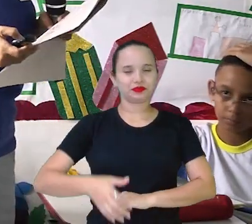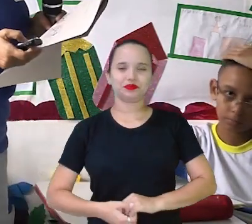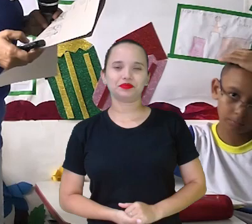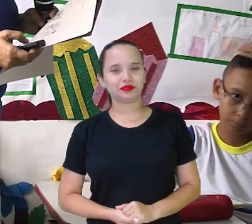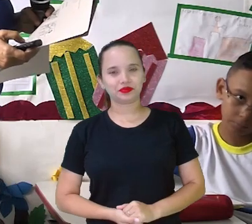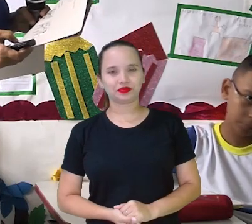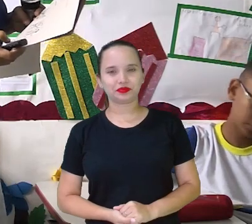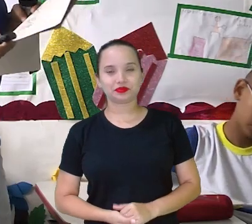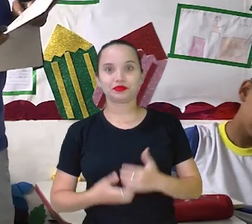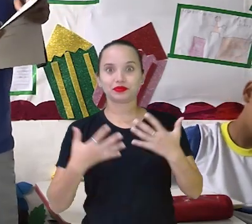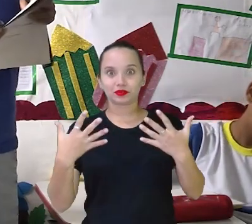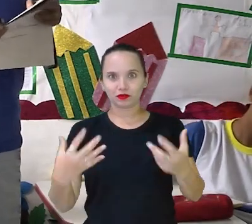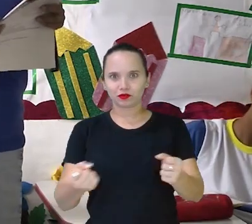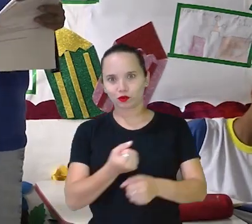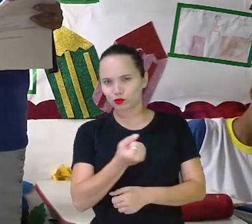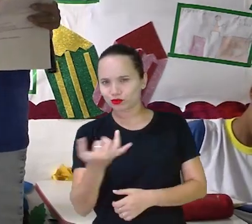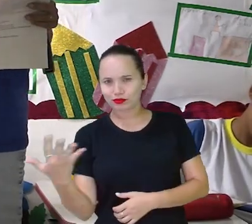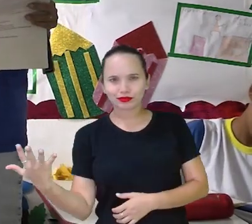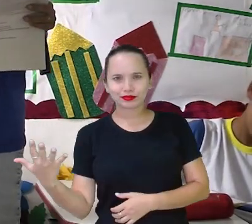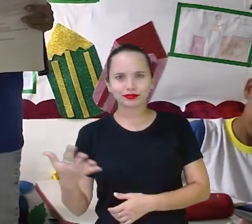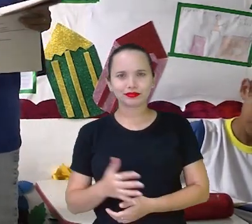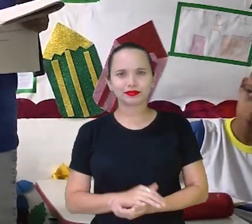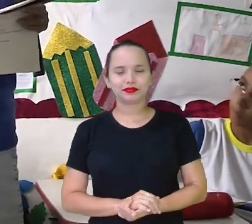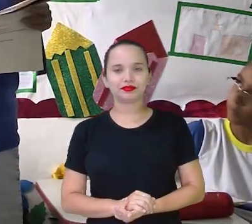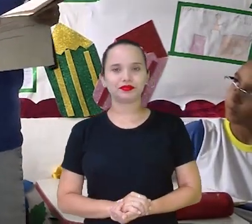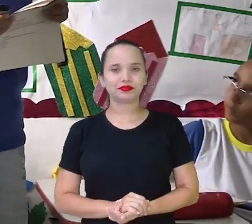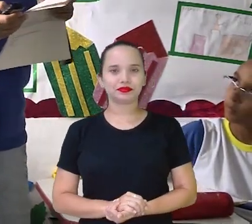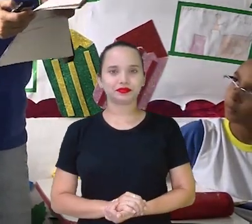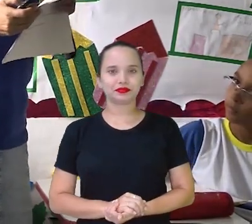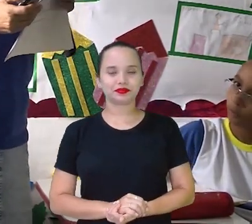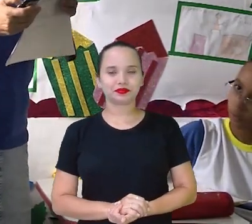Rei. Tá vendo? Vamos fazer a contagem.